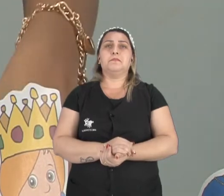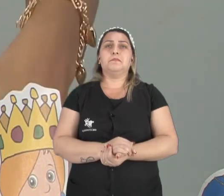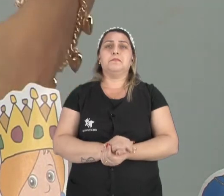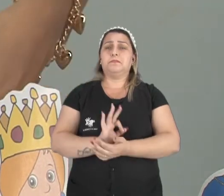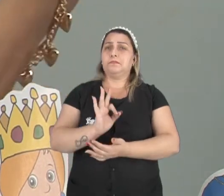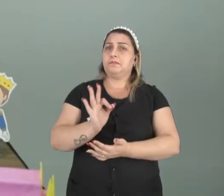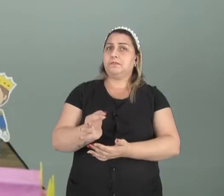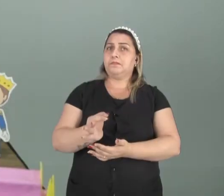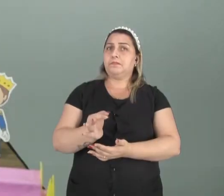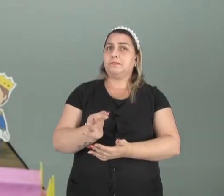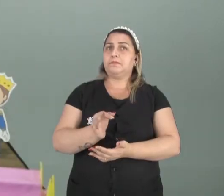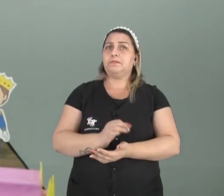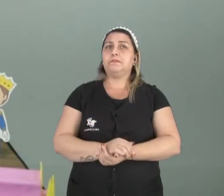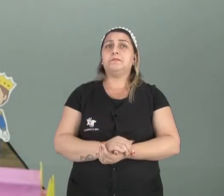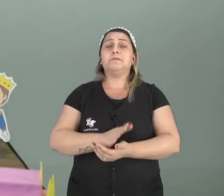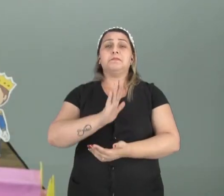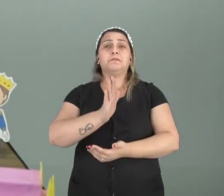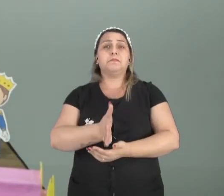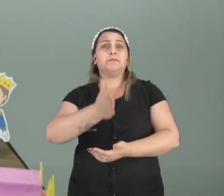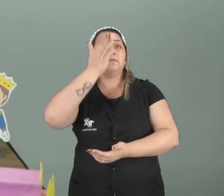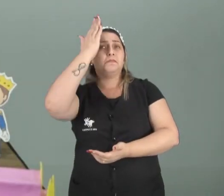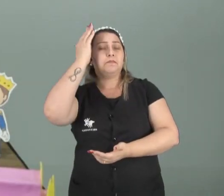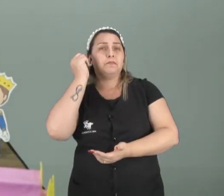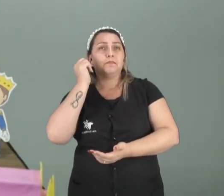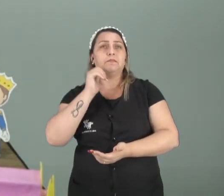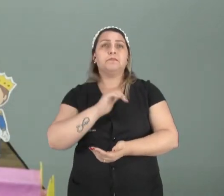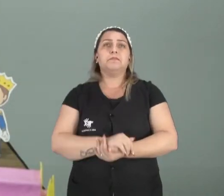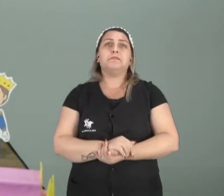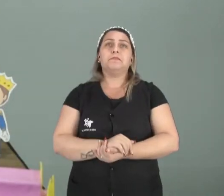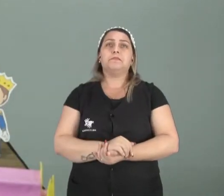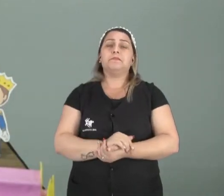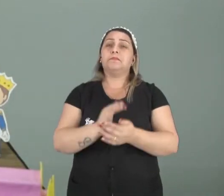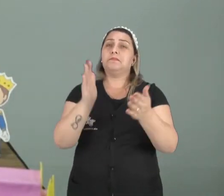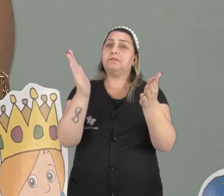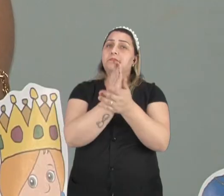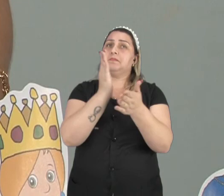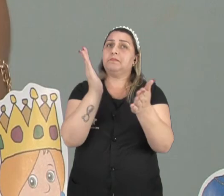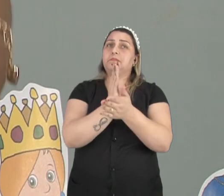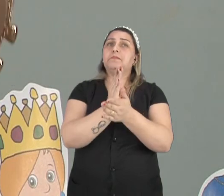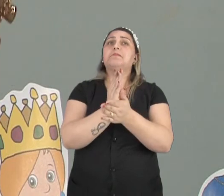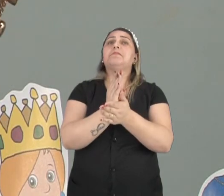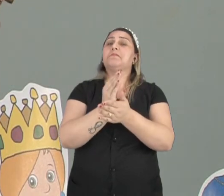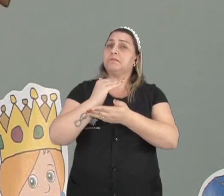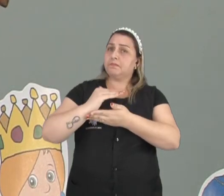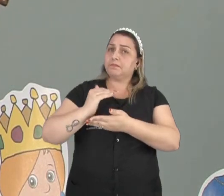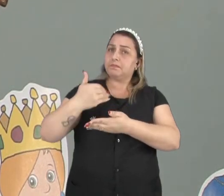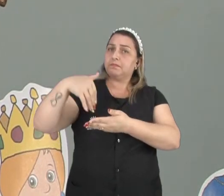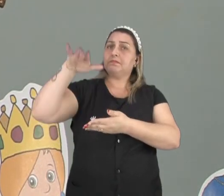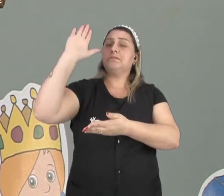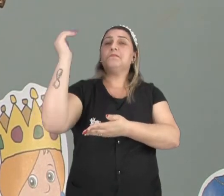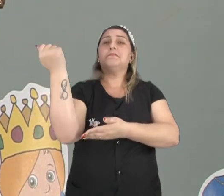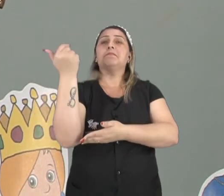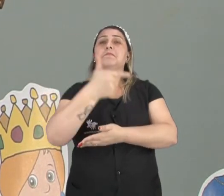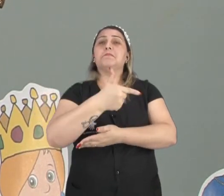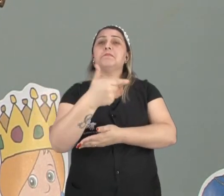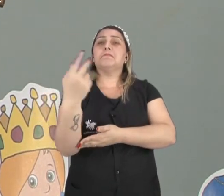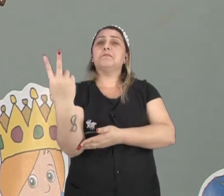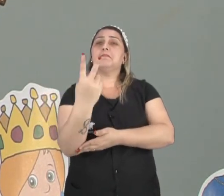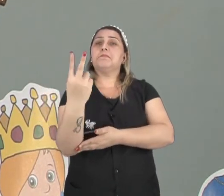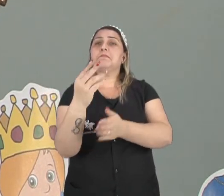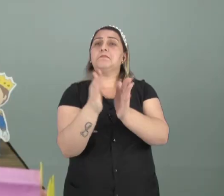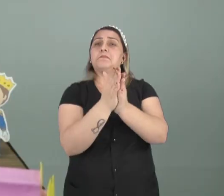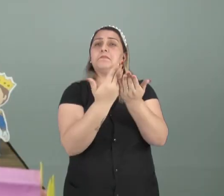Certo? Então, nós já sabemos que o caderno é bem maior que as duas